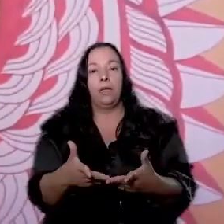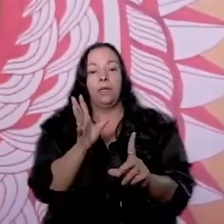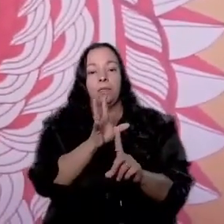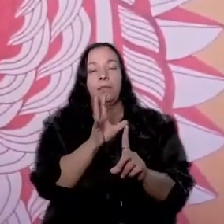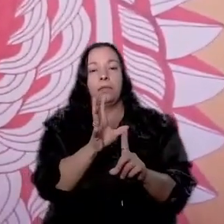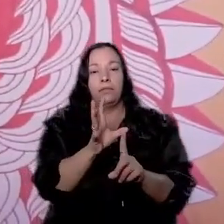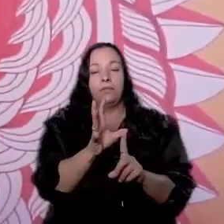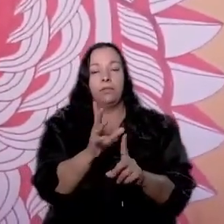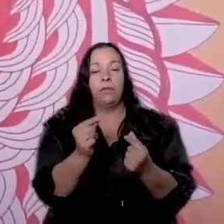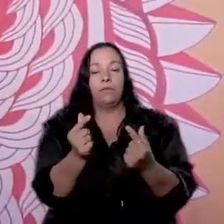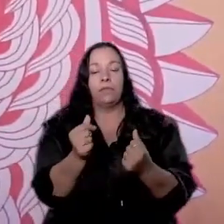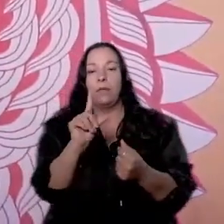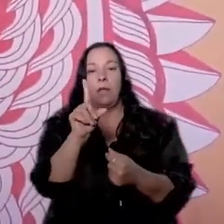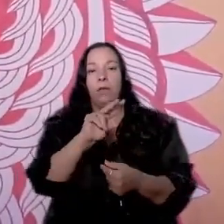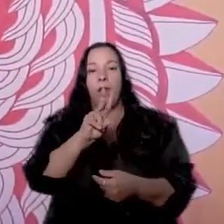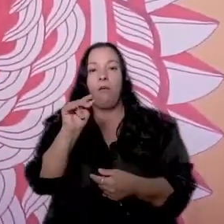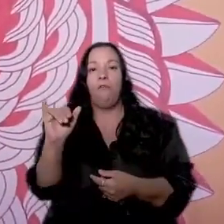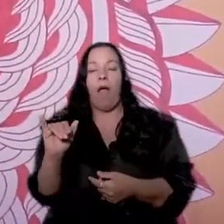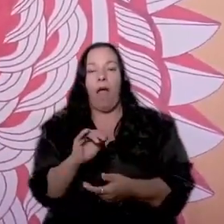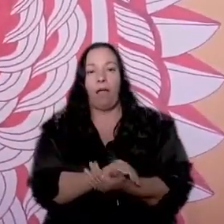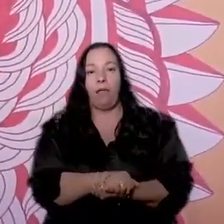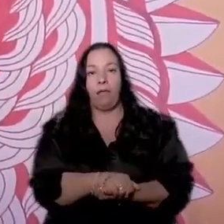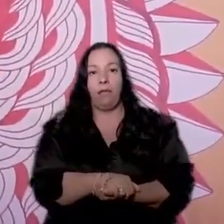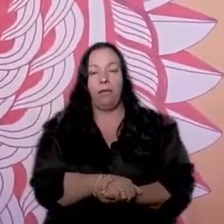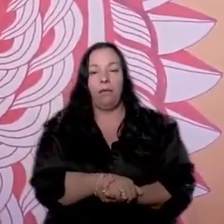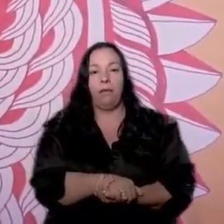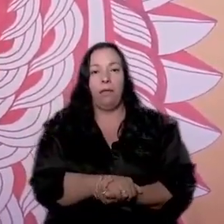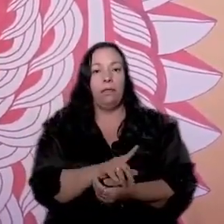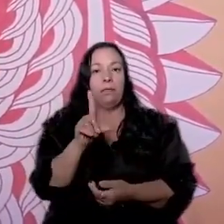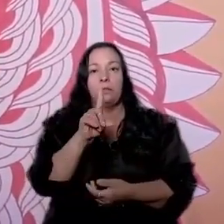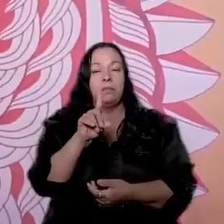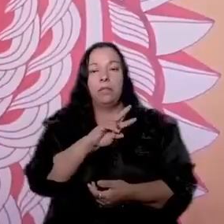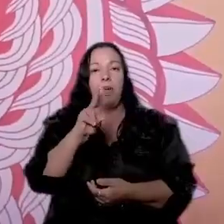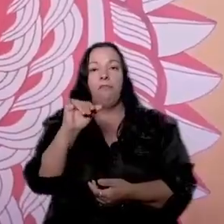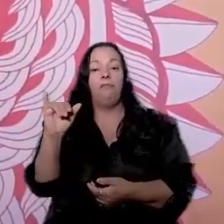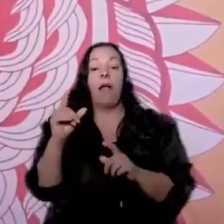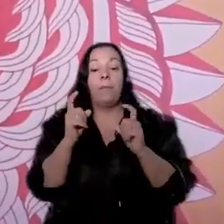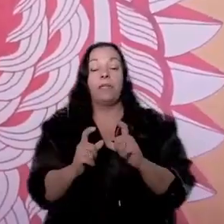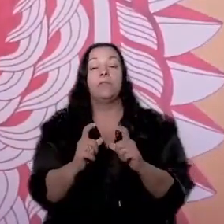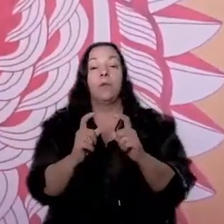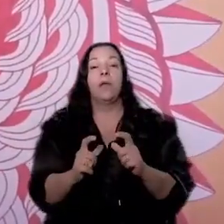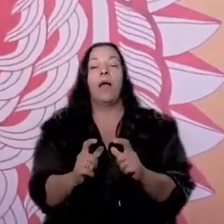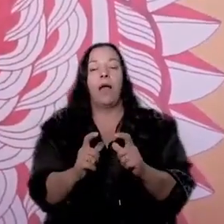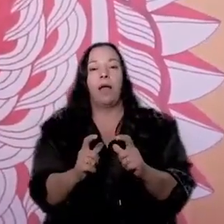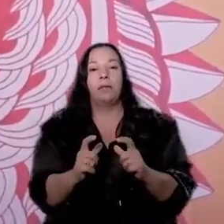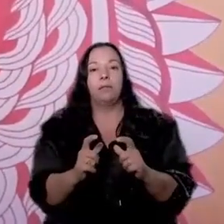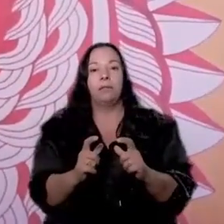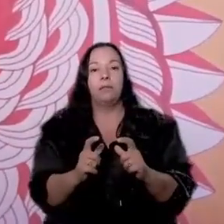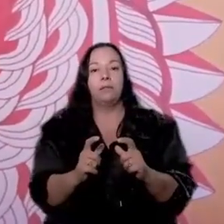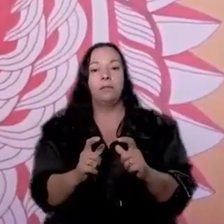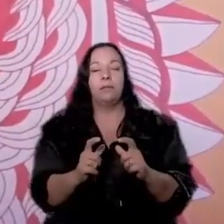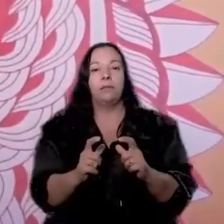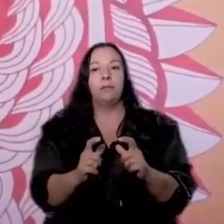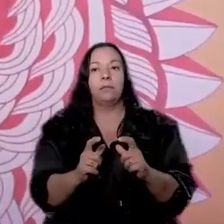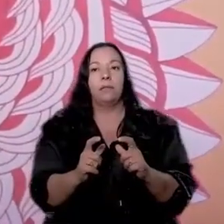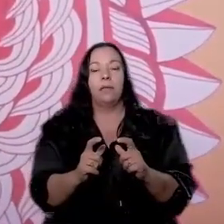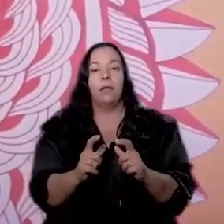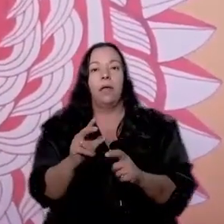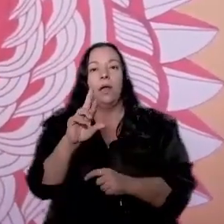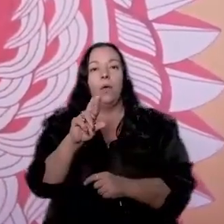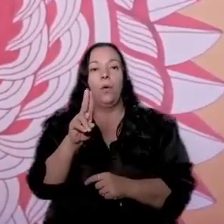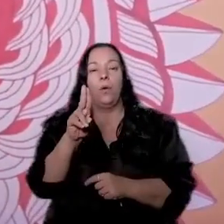fiscal não vai. E por que o incentivo fiscal não vai para esses lugares? O Rouanet já dizia isso lá.